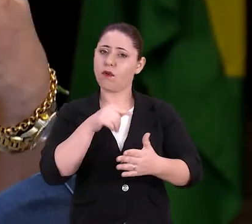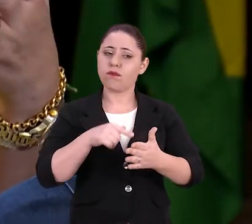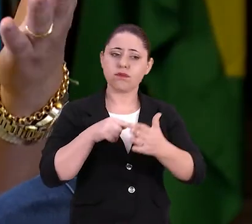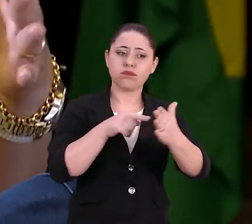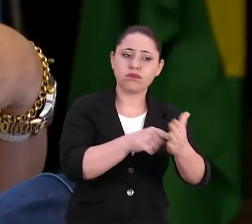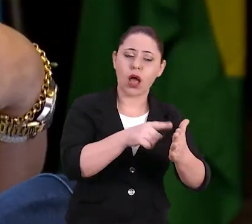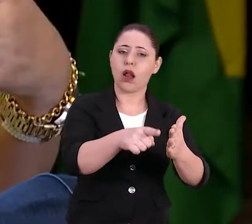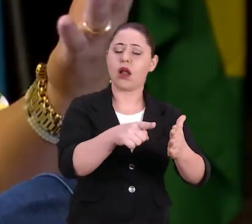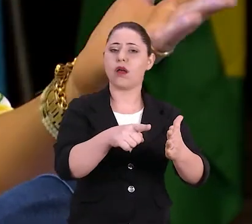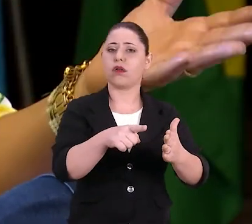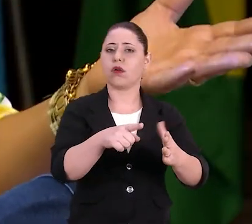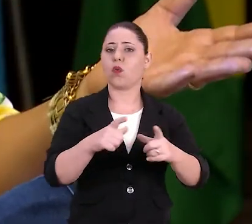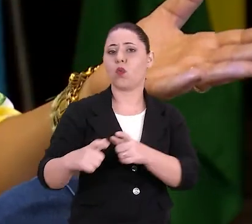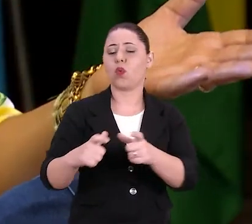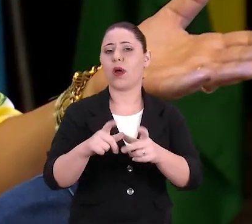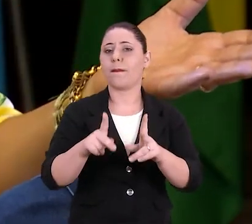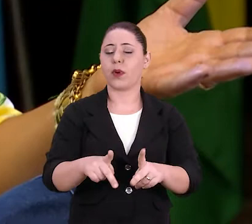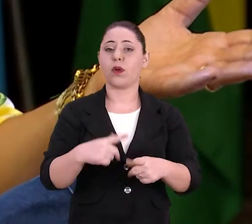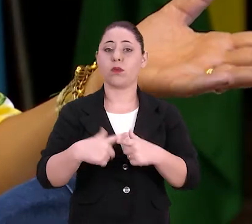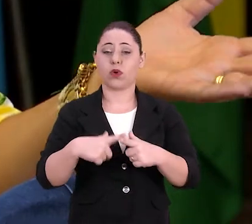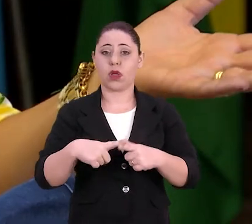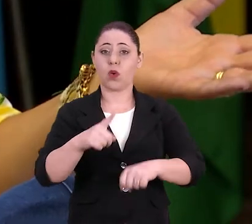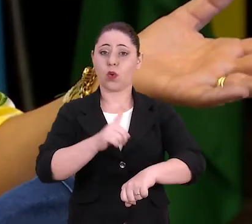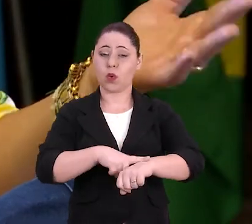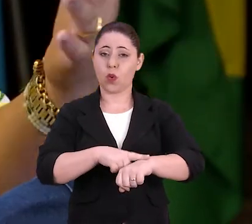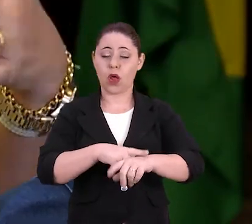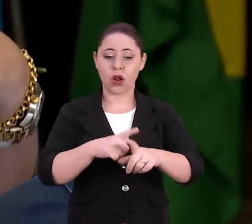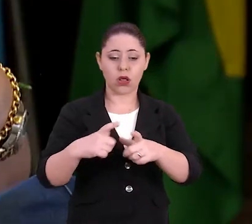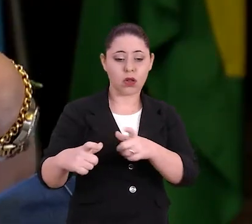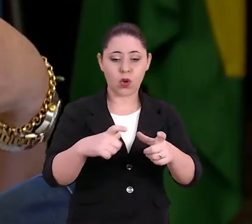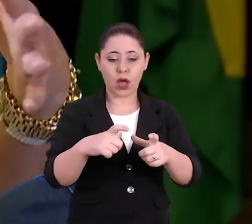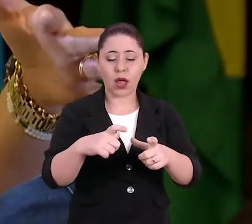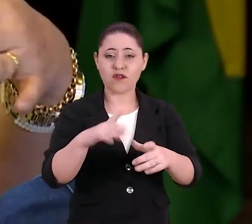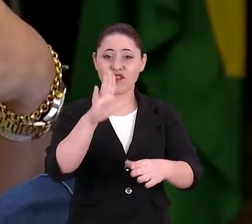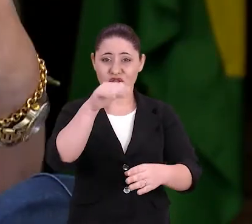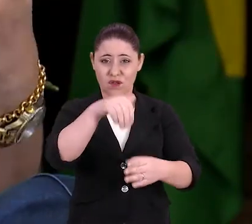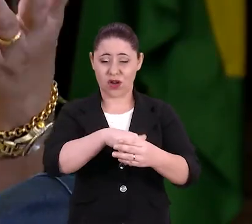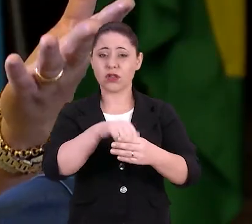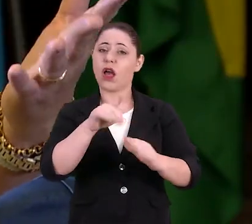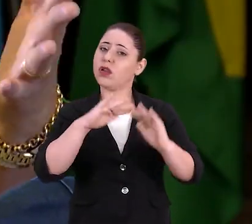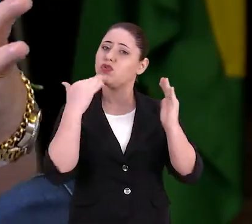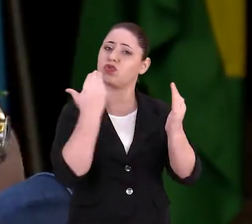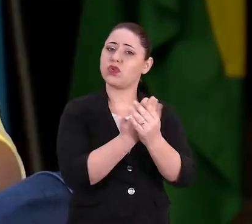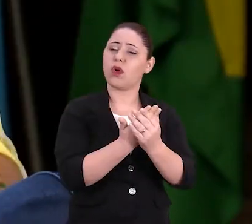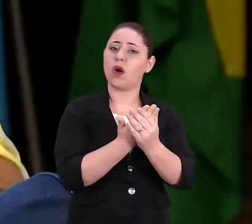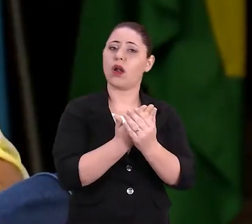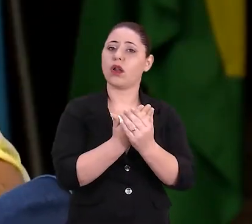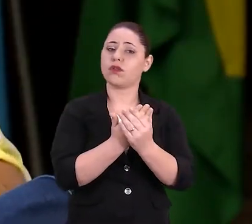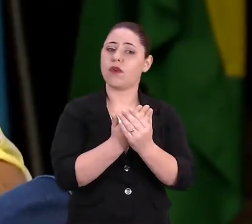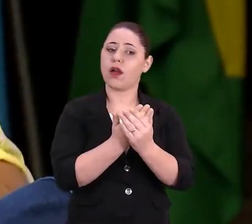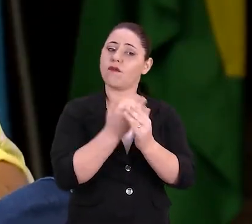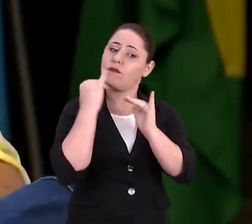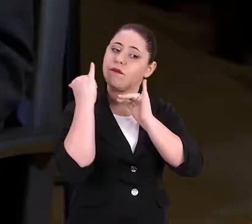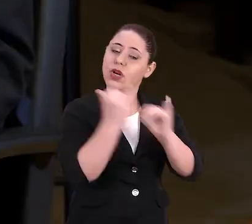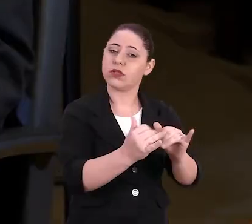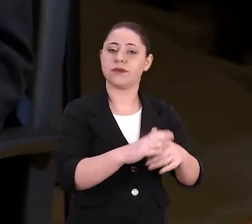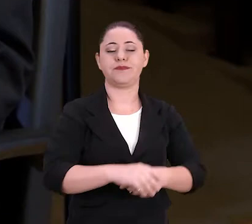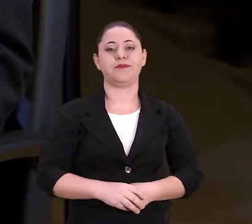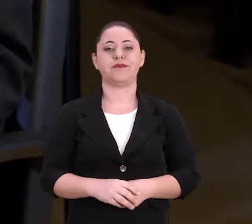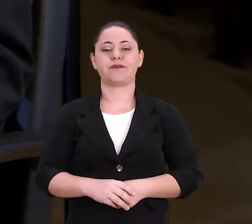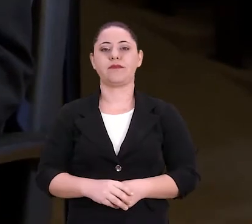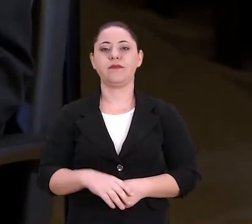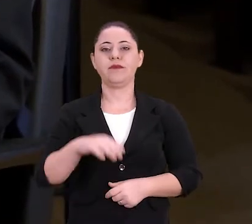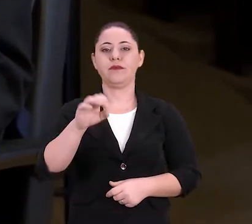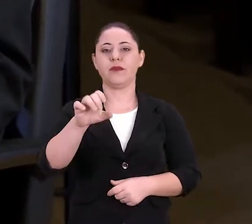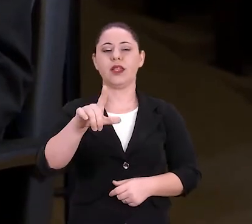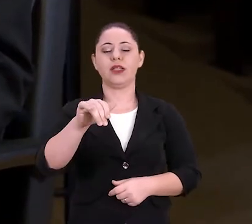público, né? Porque normalmente os locais de votação são escolas, né? Então, e aí eles são notificados.